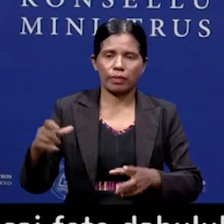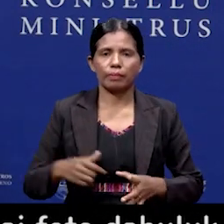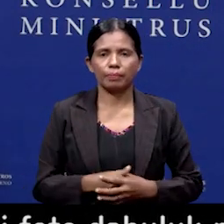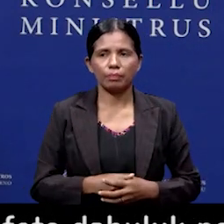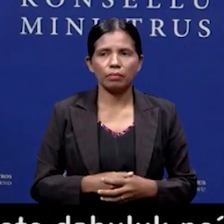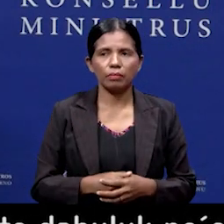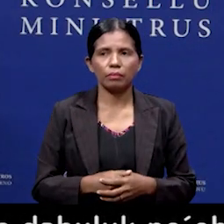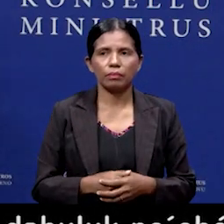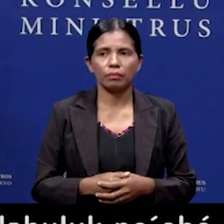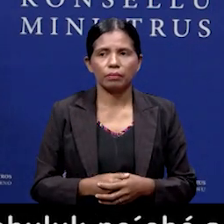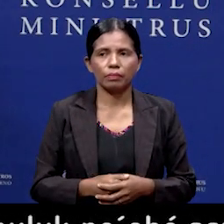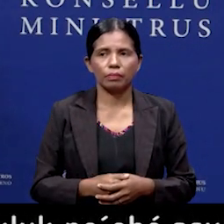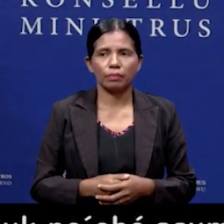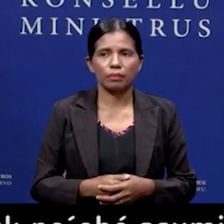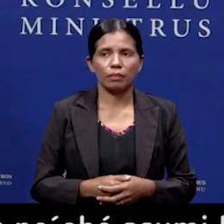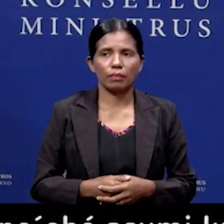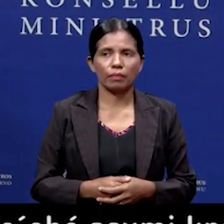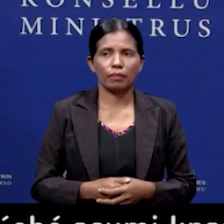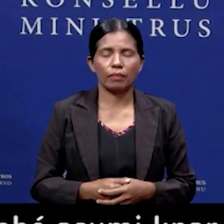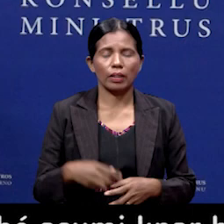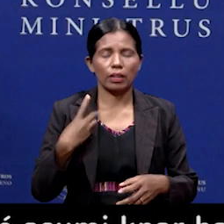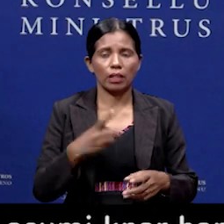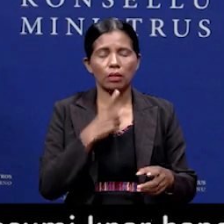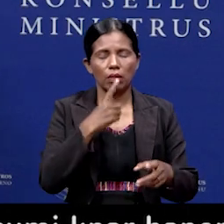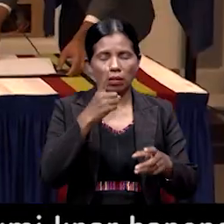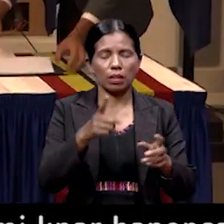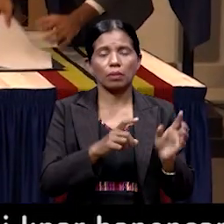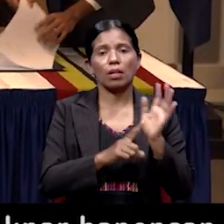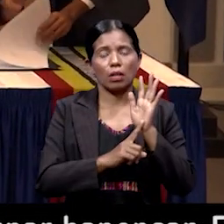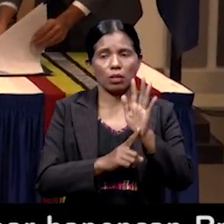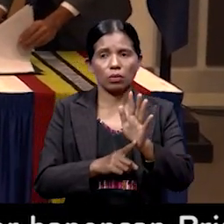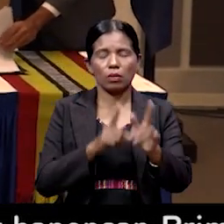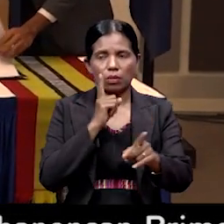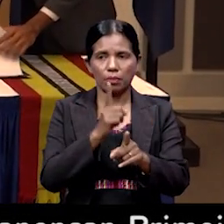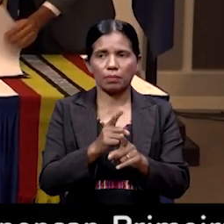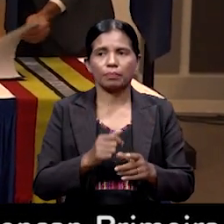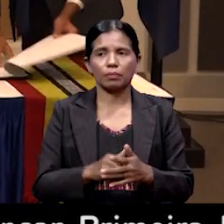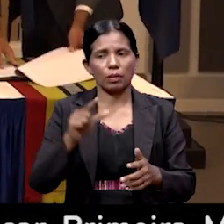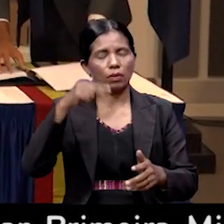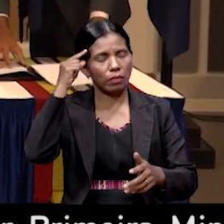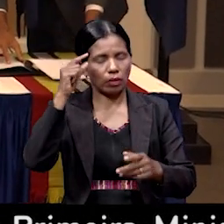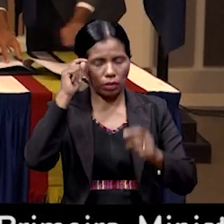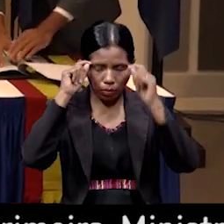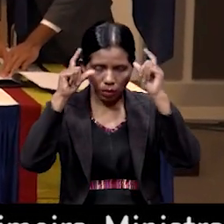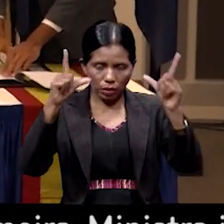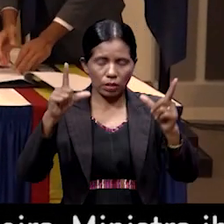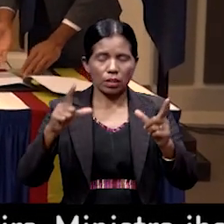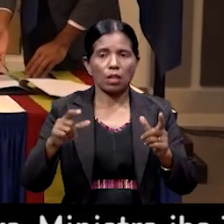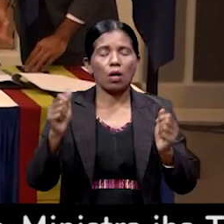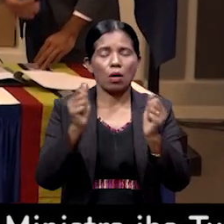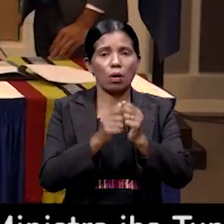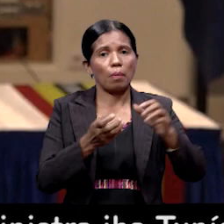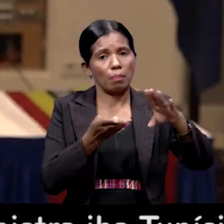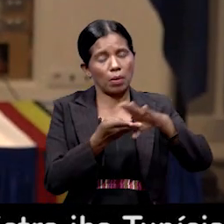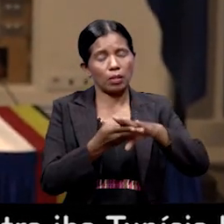Não é apenas altera dele, para falar claro que está na deliberação dele. Antes, o governo Timor-Leste e o Banco de Desenvolvimento